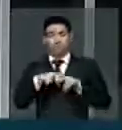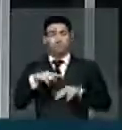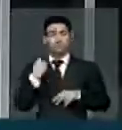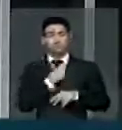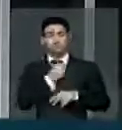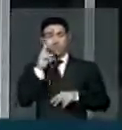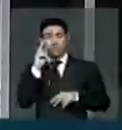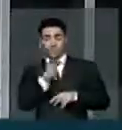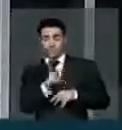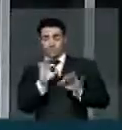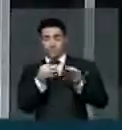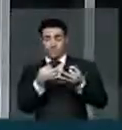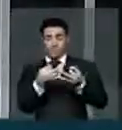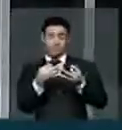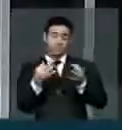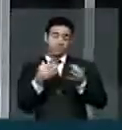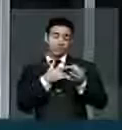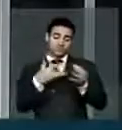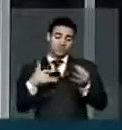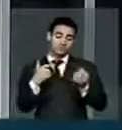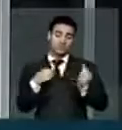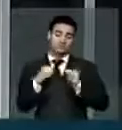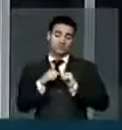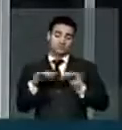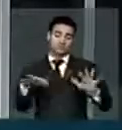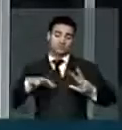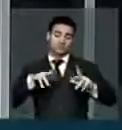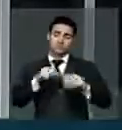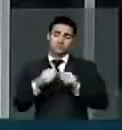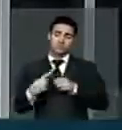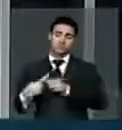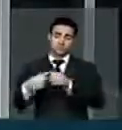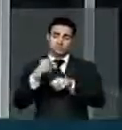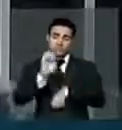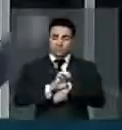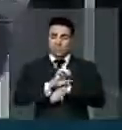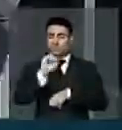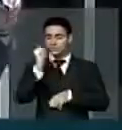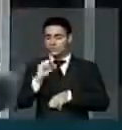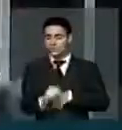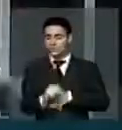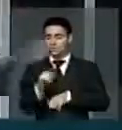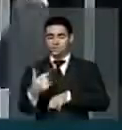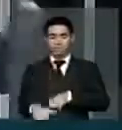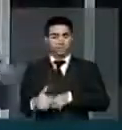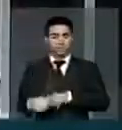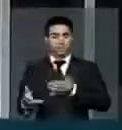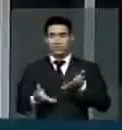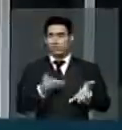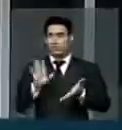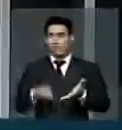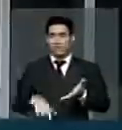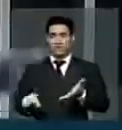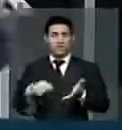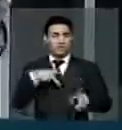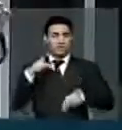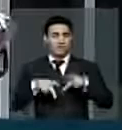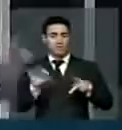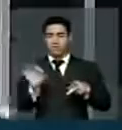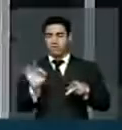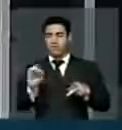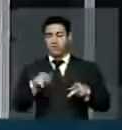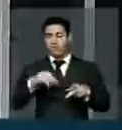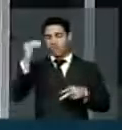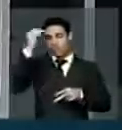clínicas de saúde da família espalhadas em todo o interior do estado de Sergipe, sem atender bem a população. E volto a repetir, não por culpa